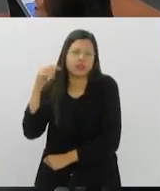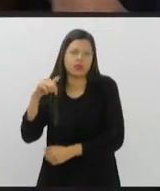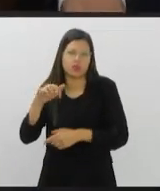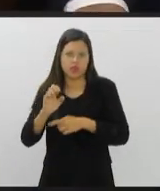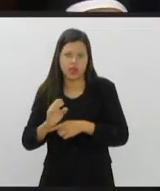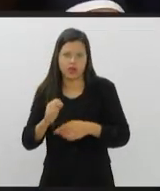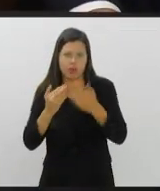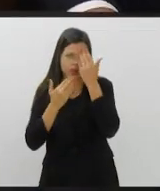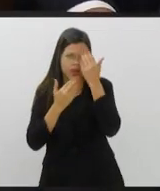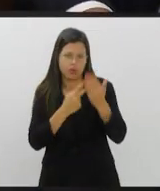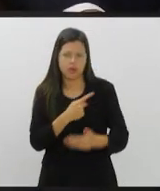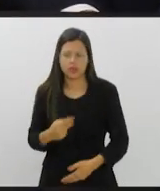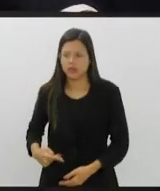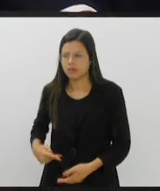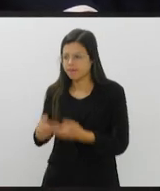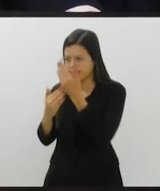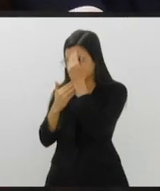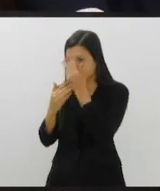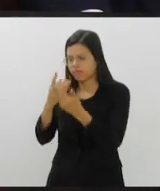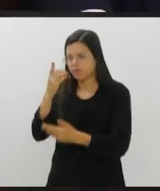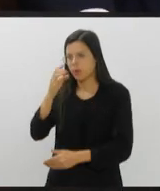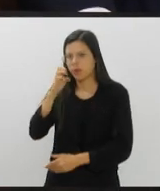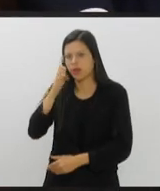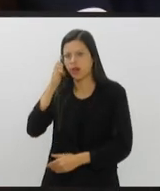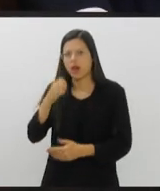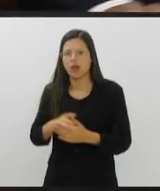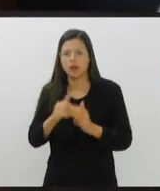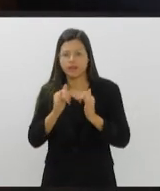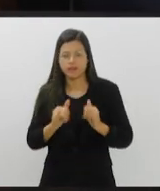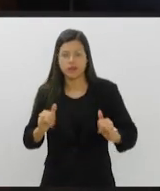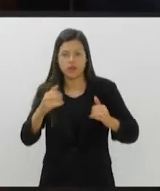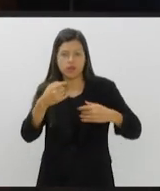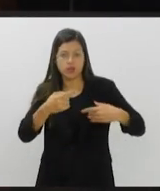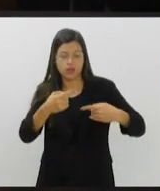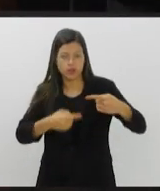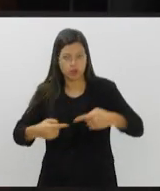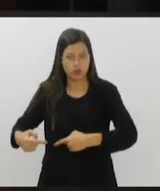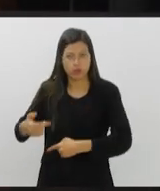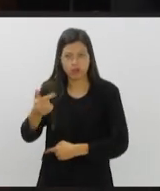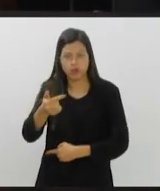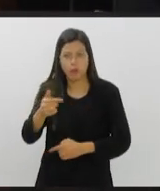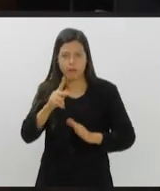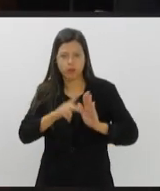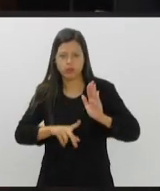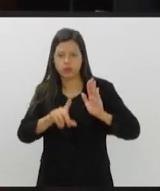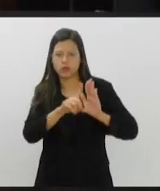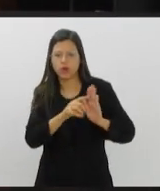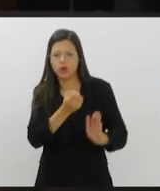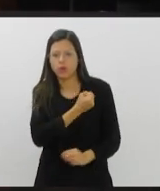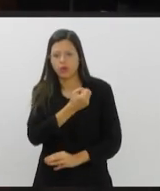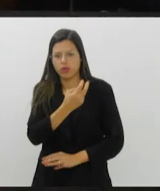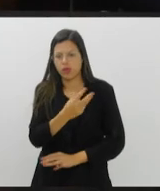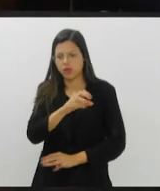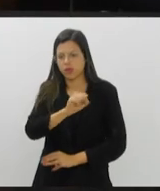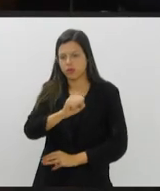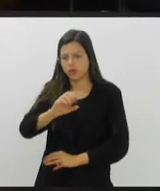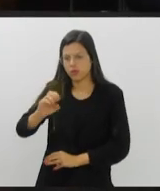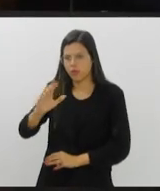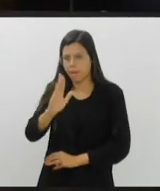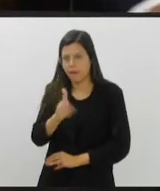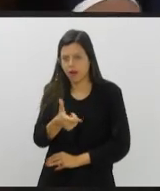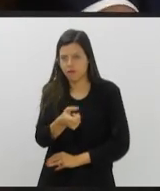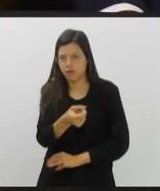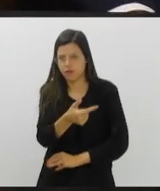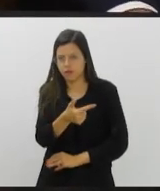Obrigado, deputada Érica. Anuncio, em segunda discussão, projeto de lei número 3.800/2021, de autoria do